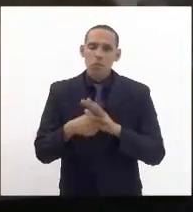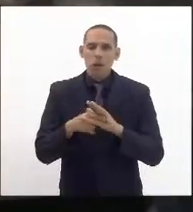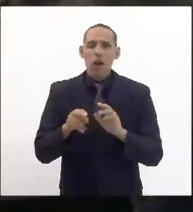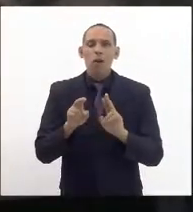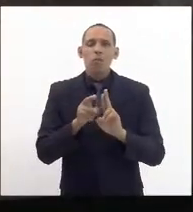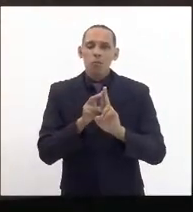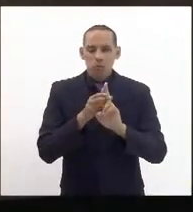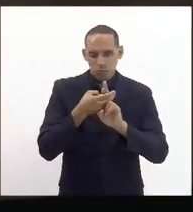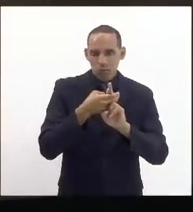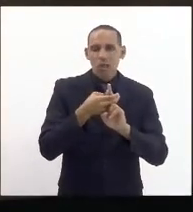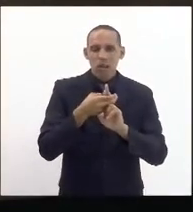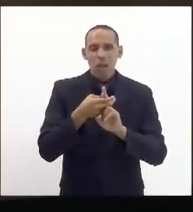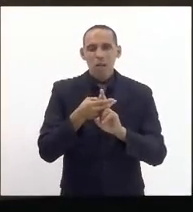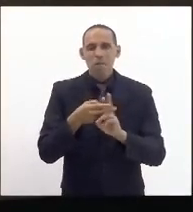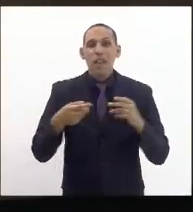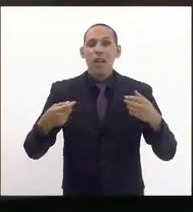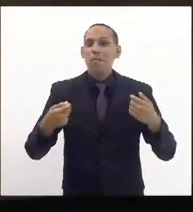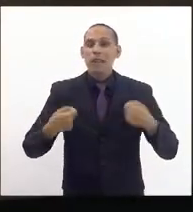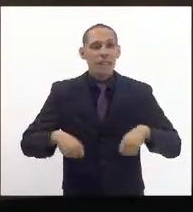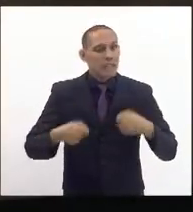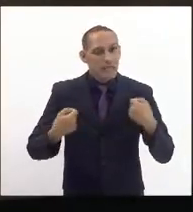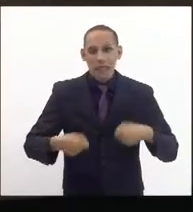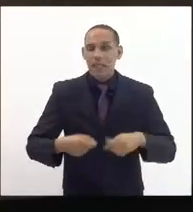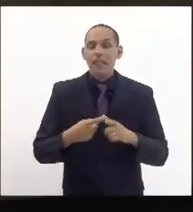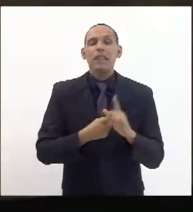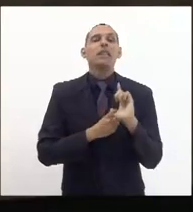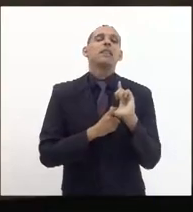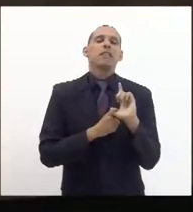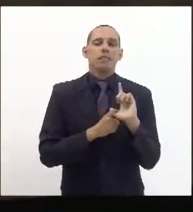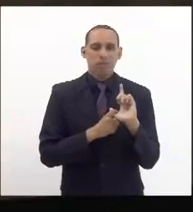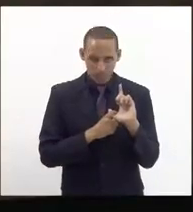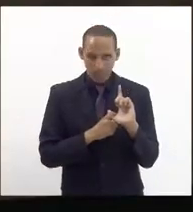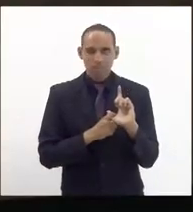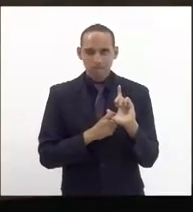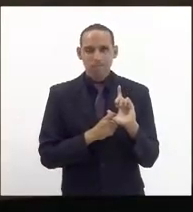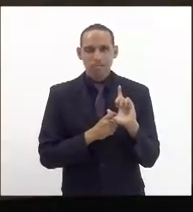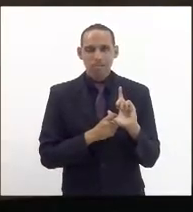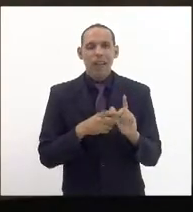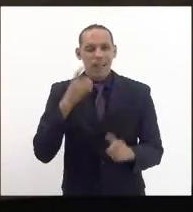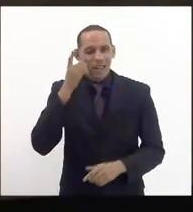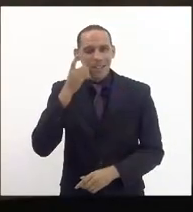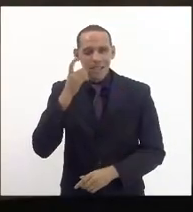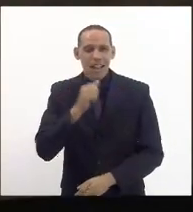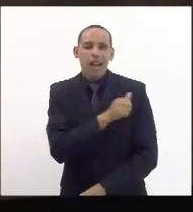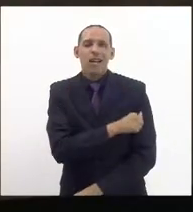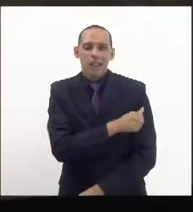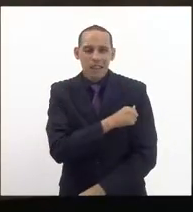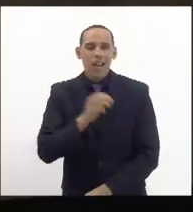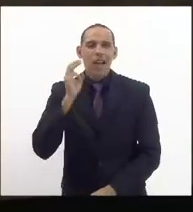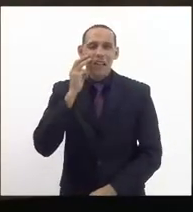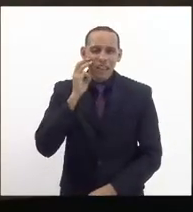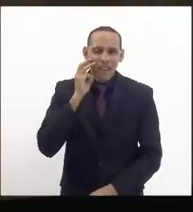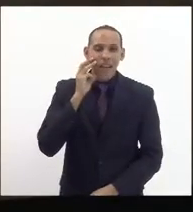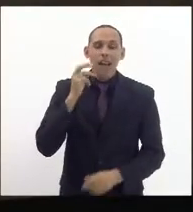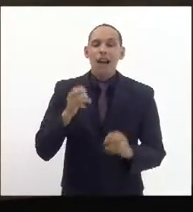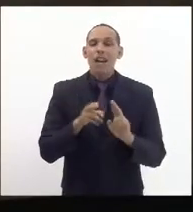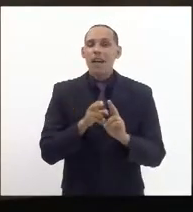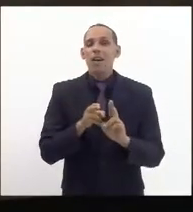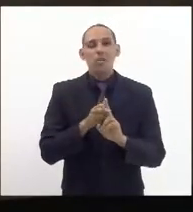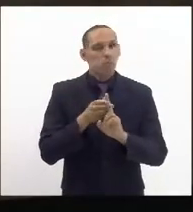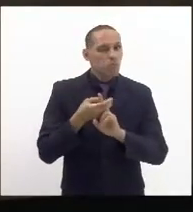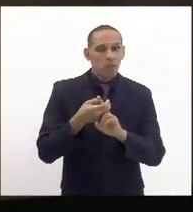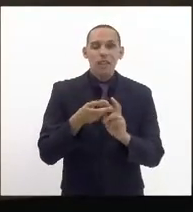de Saúde, que depende exclusivamente, deputada enfermeira Rejane, deputado Valdeca, do Sistema Único de Saúde e que